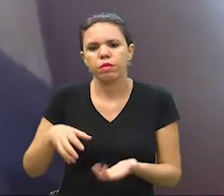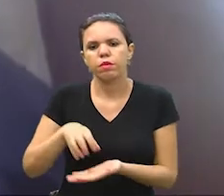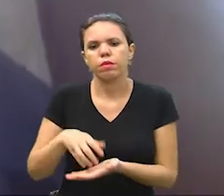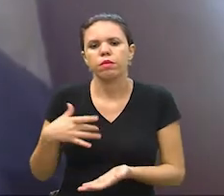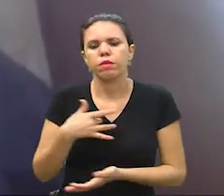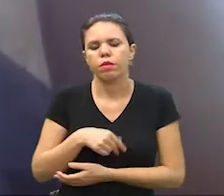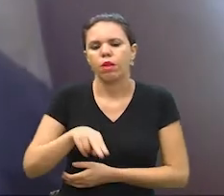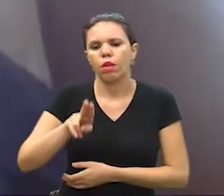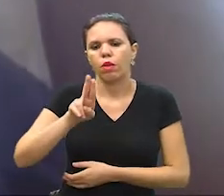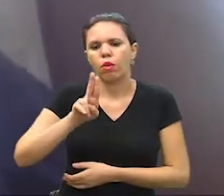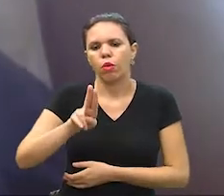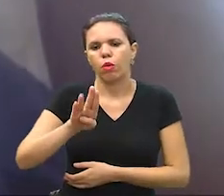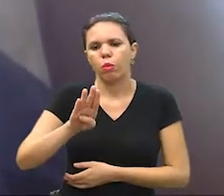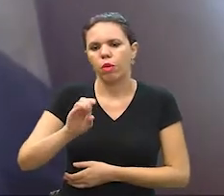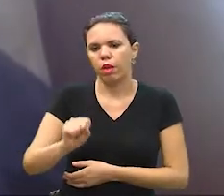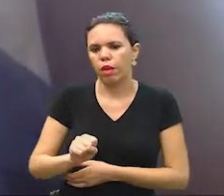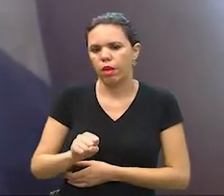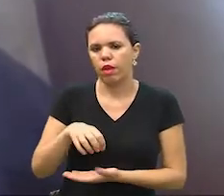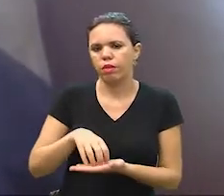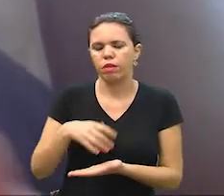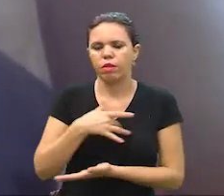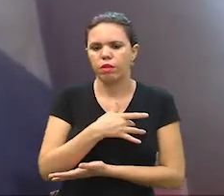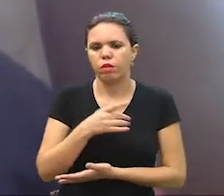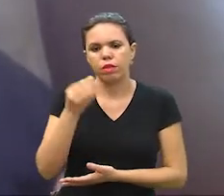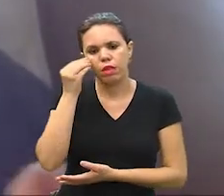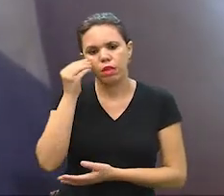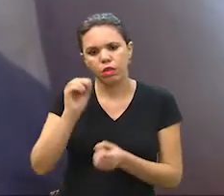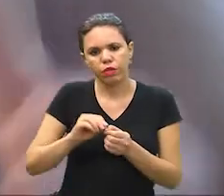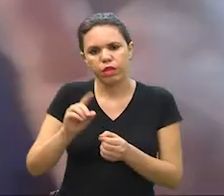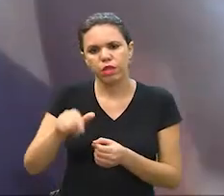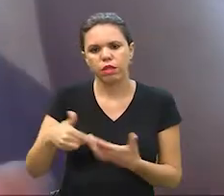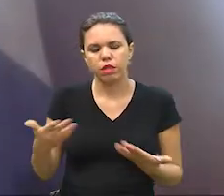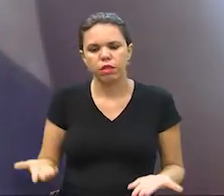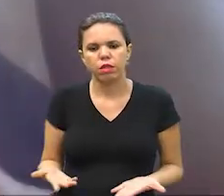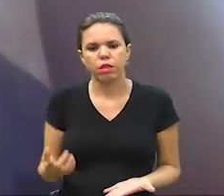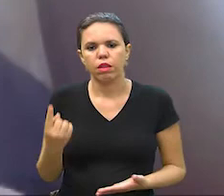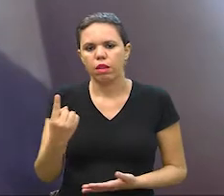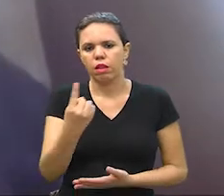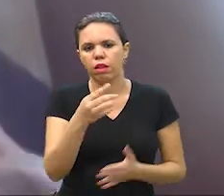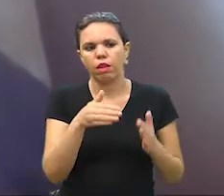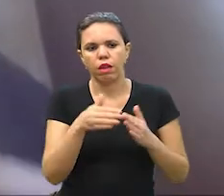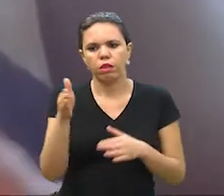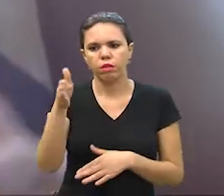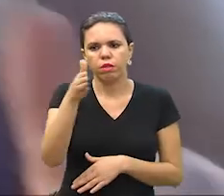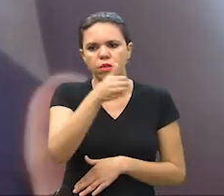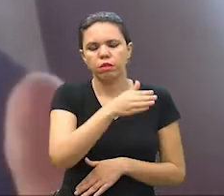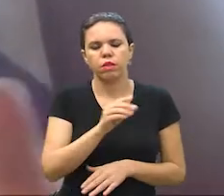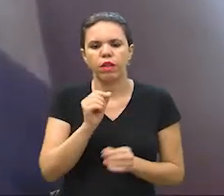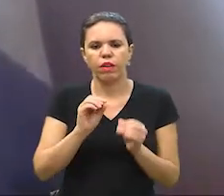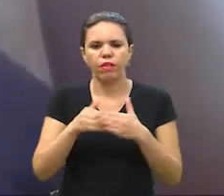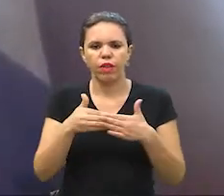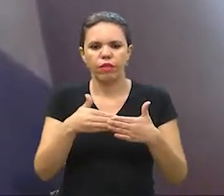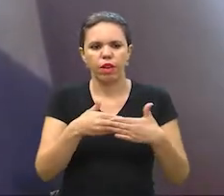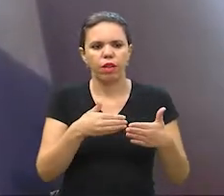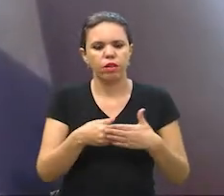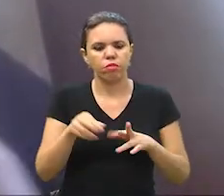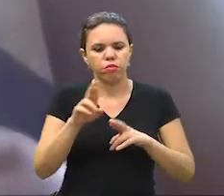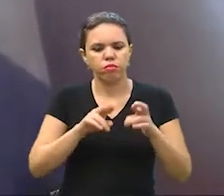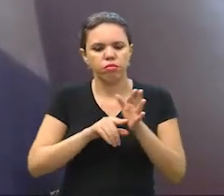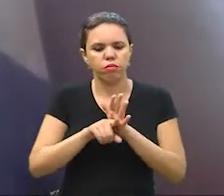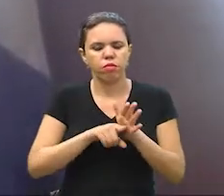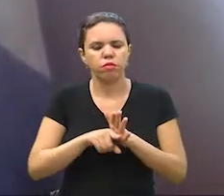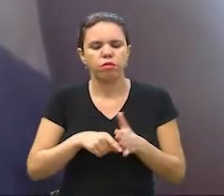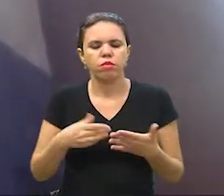dos centros de saúde, eles estão tentando fazer isso, indo de casa em casa, que é o que a gente chama do bloqueio, né? O rastreamento e